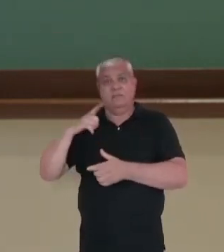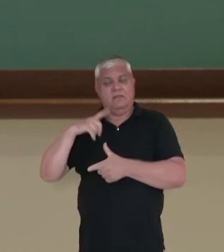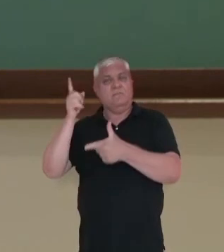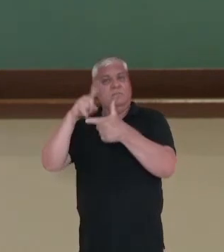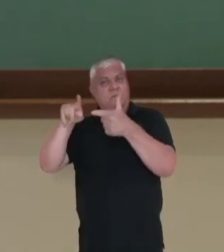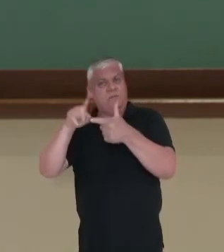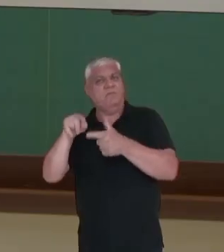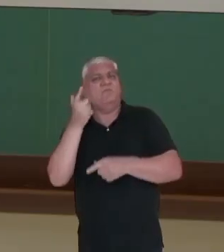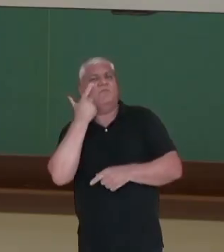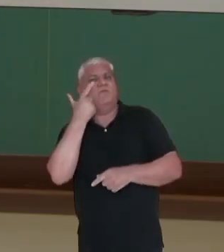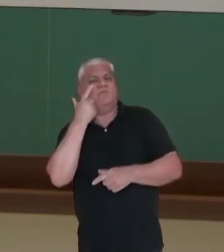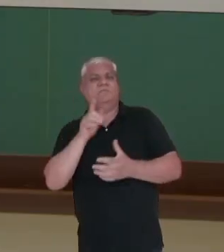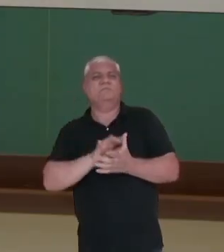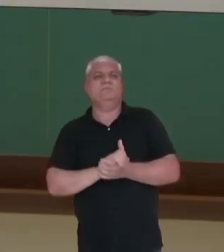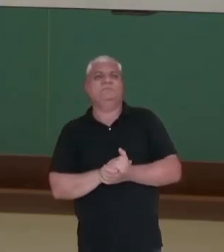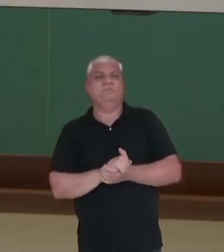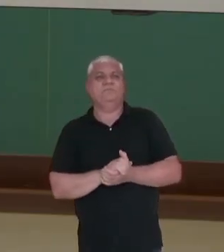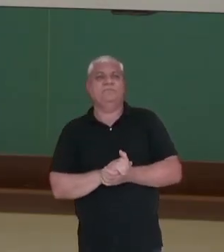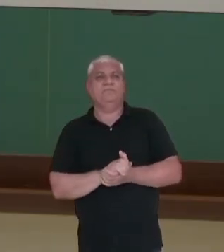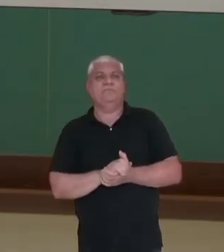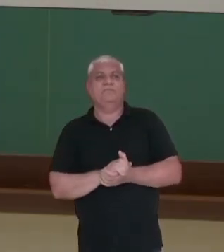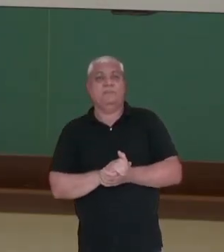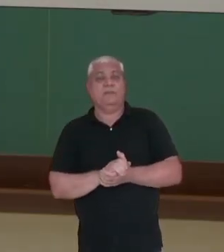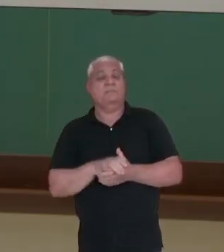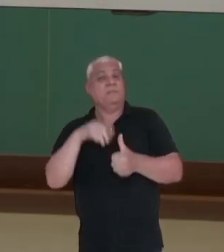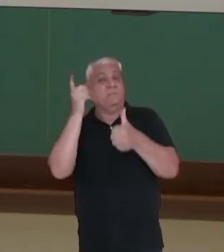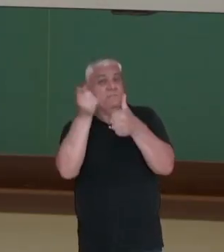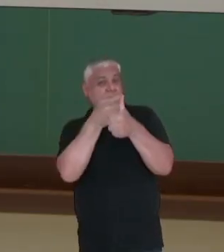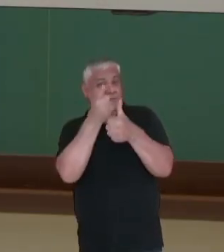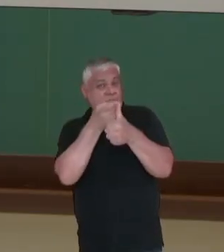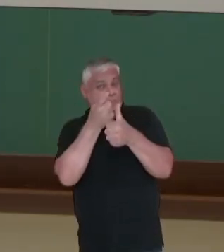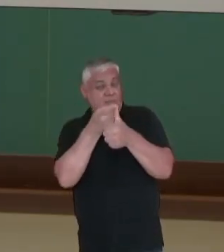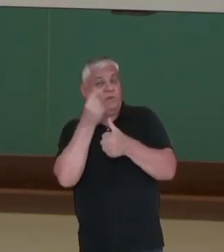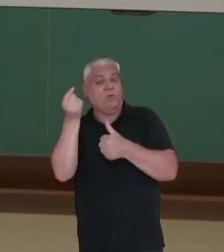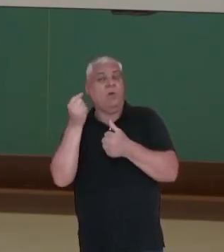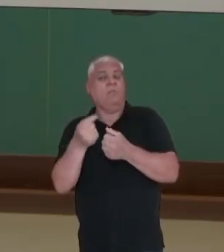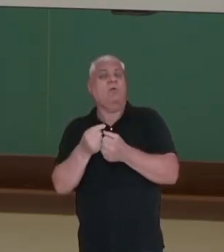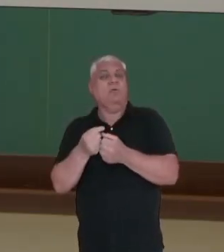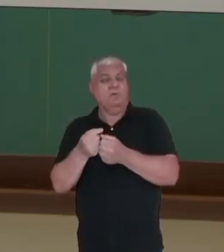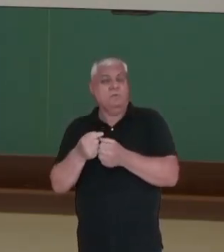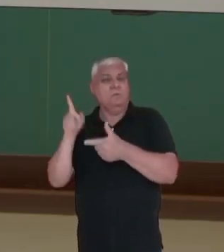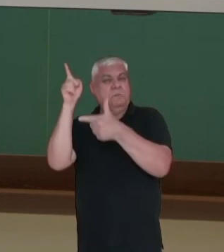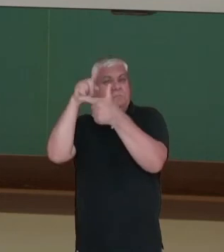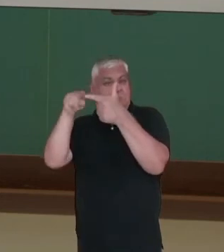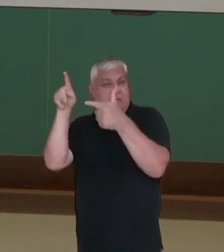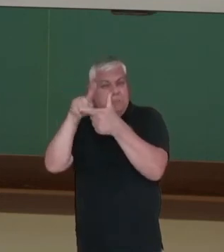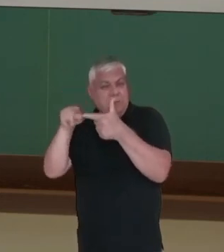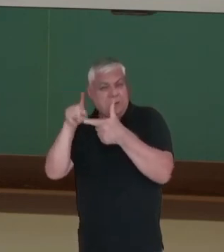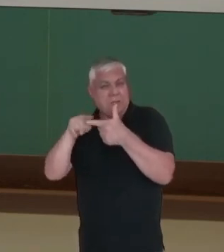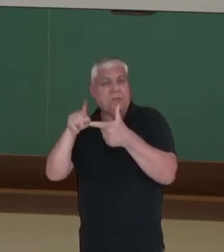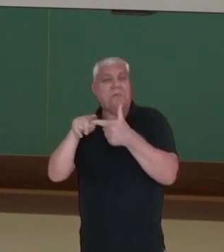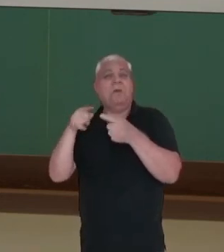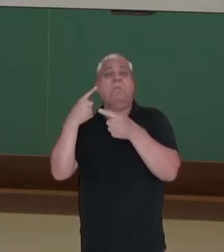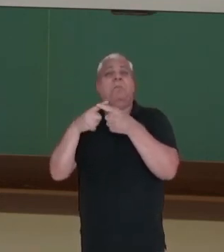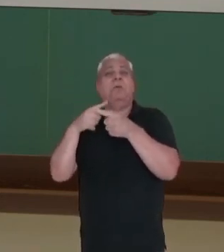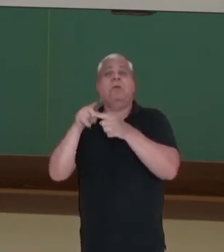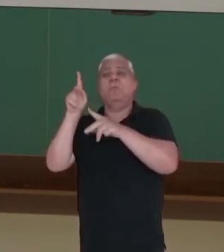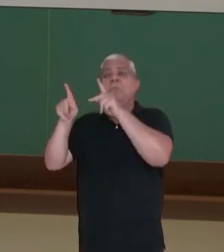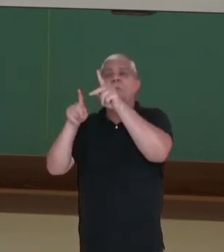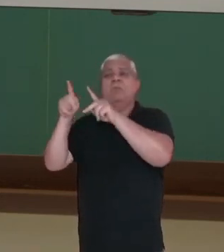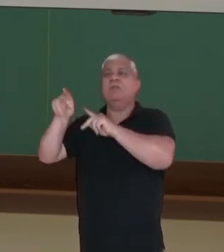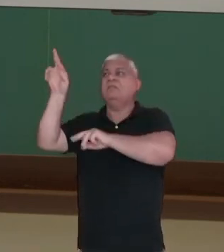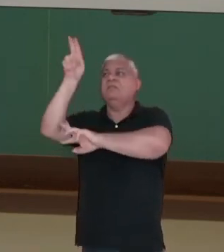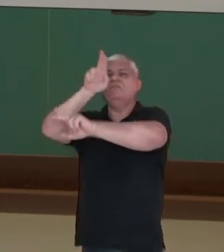ver aqui então. Olha só. Então é justamente isso, né? Lidar com os conflitos causados então por etnias distintas dentro do